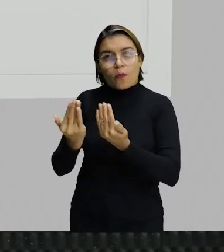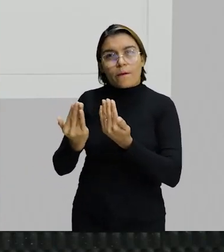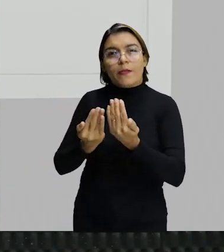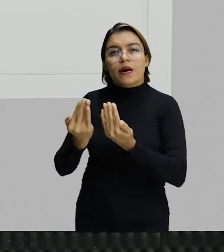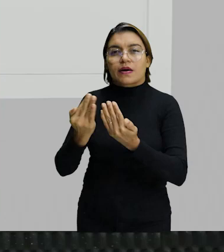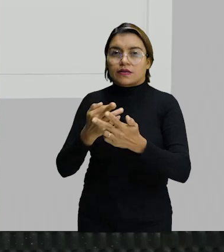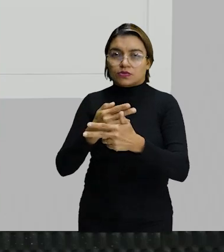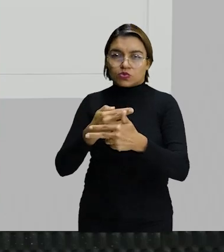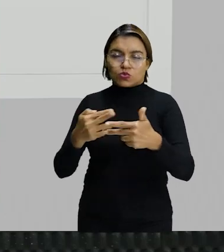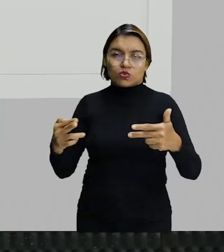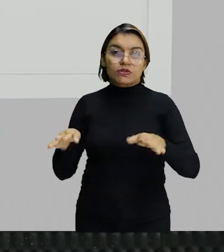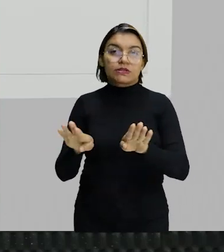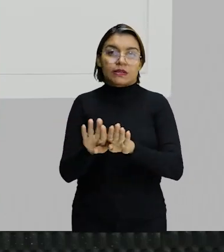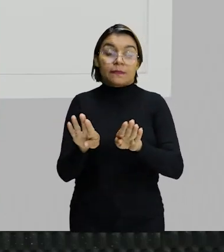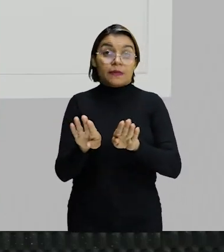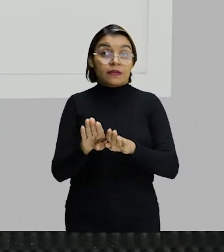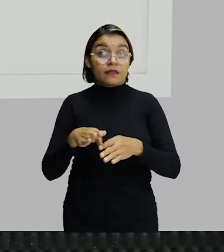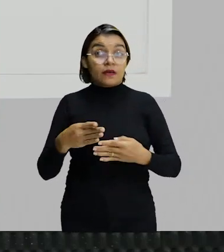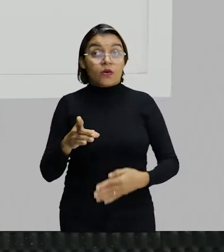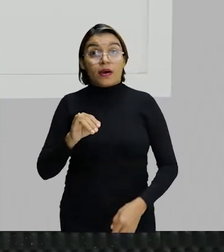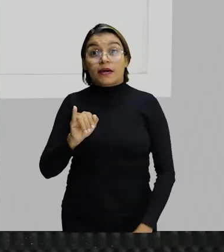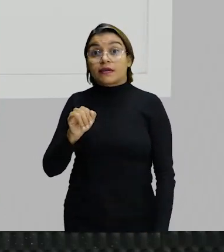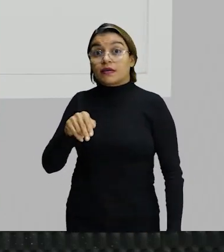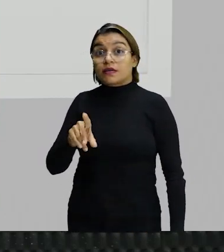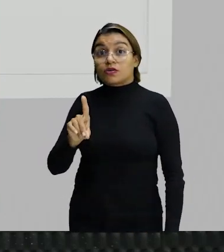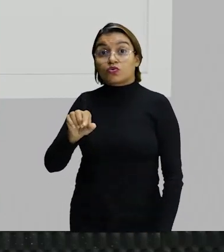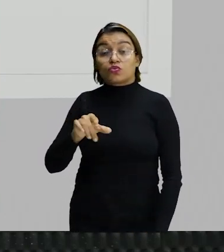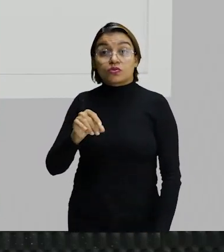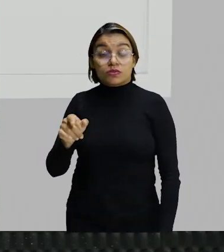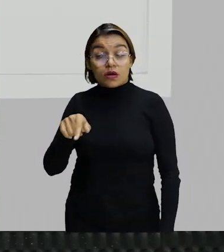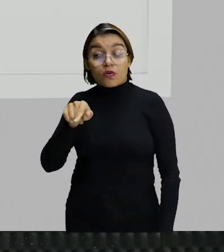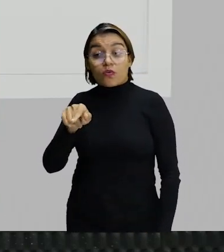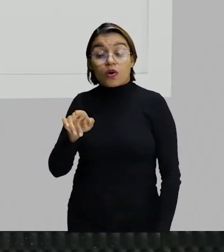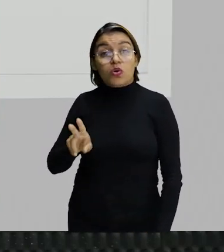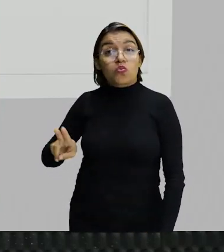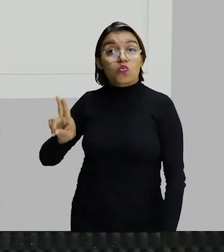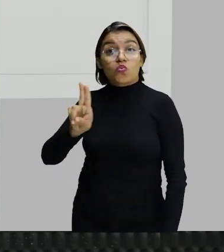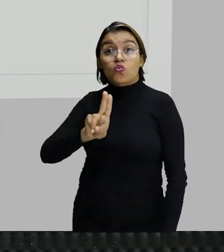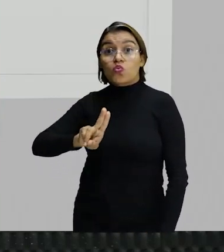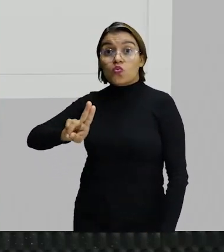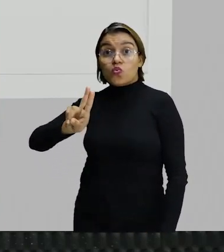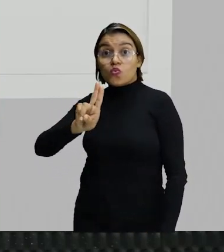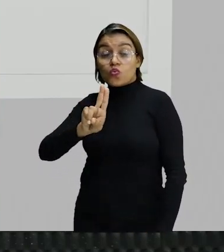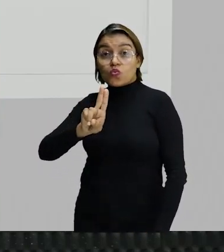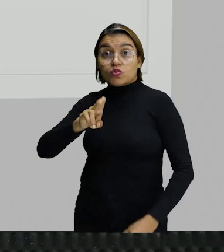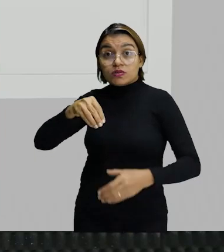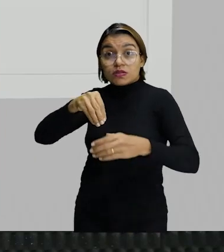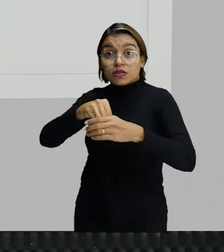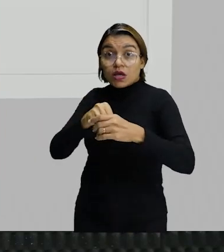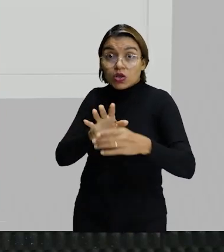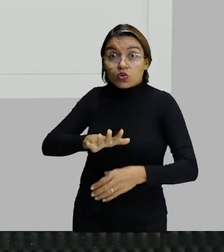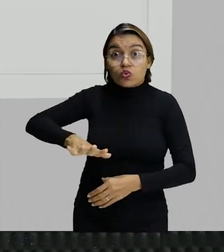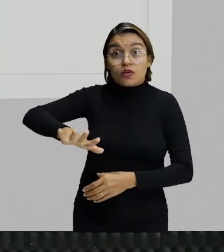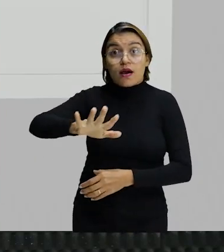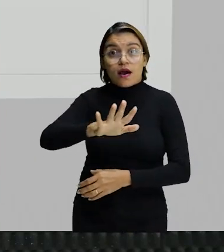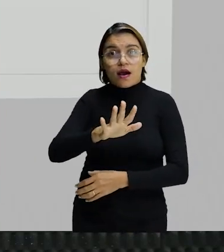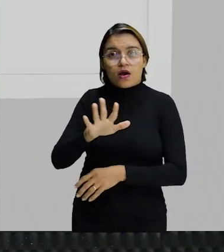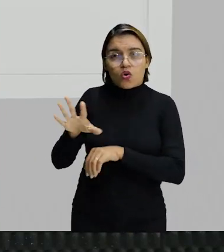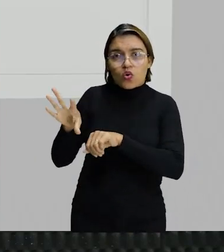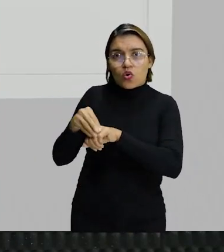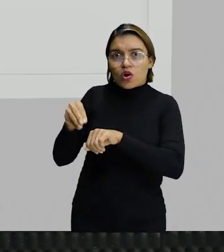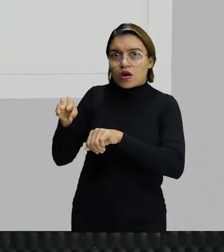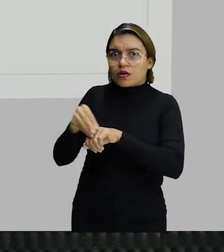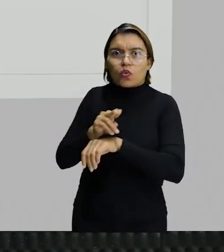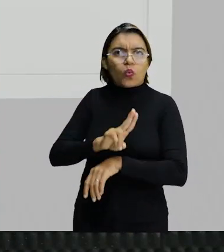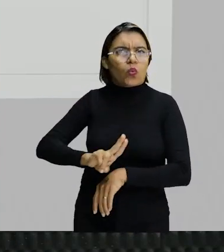famosas comparações. Então, a indução, ela tem uma aplicabilidade larga dentro do processo do conhecimento, ok?